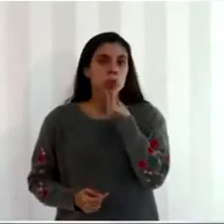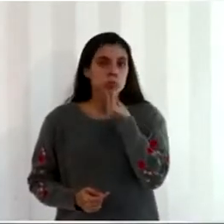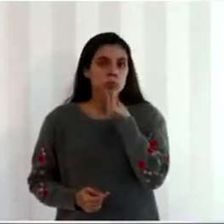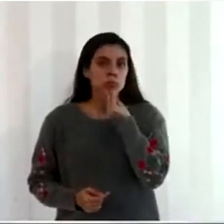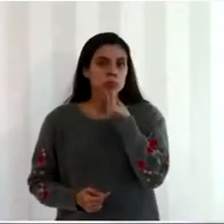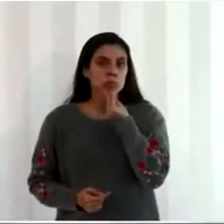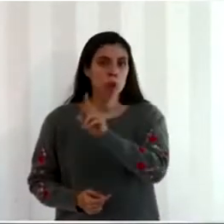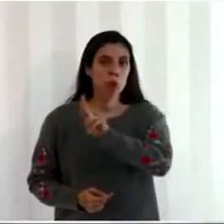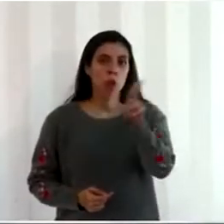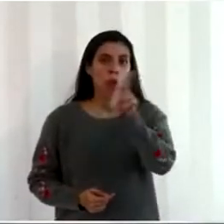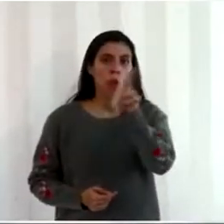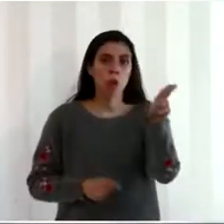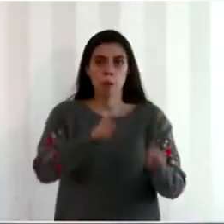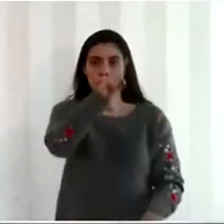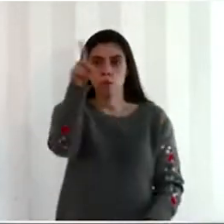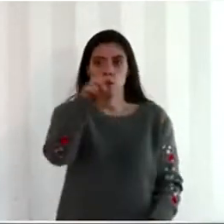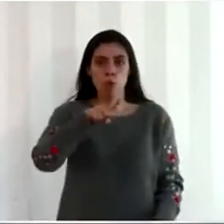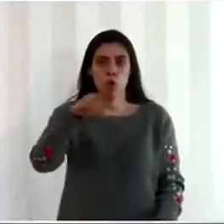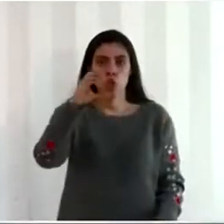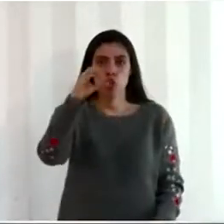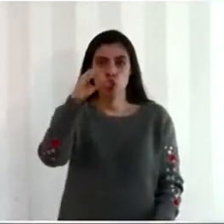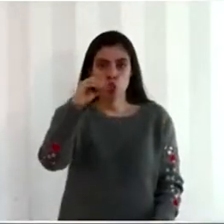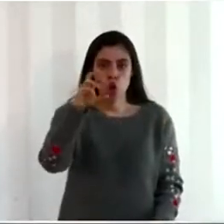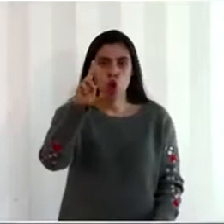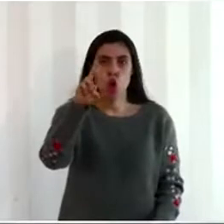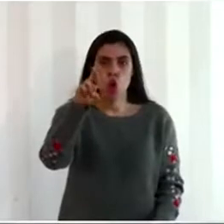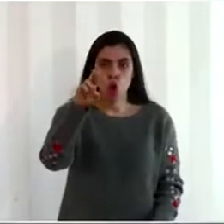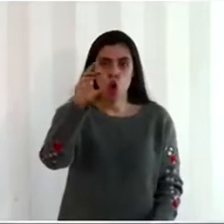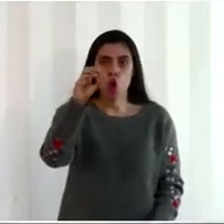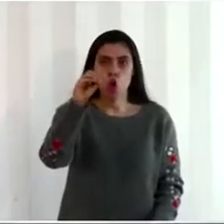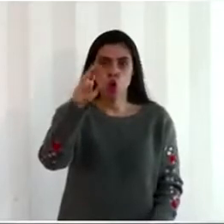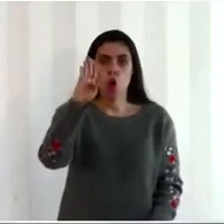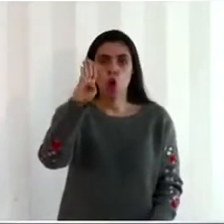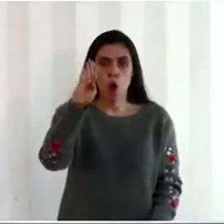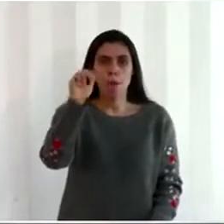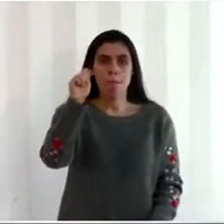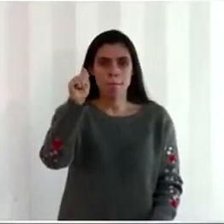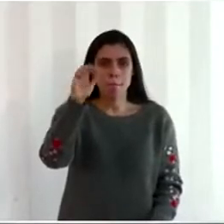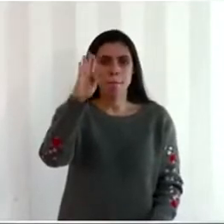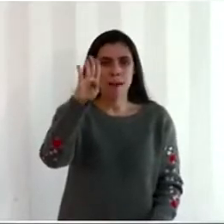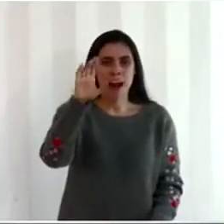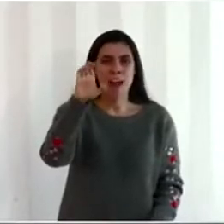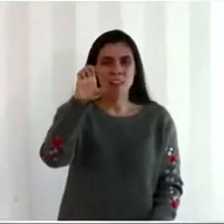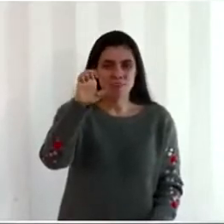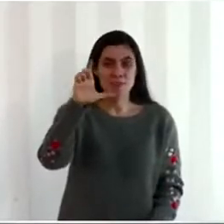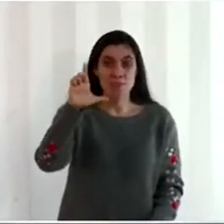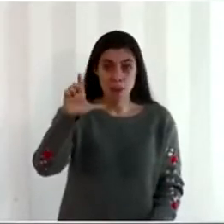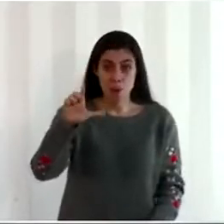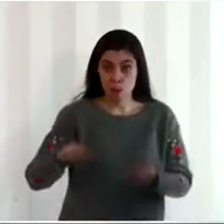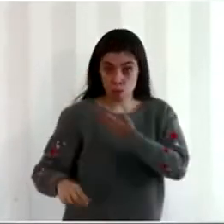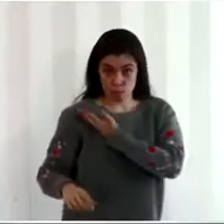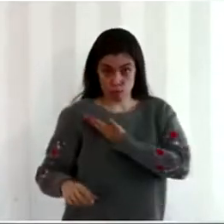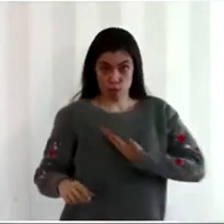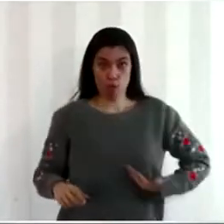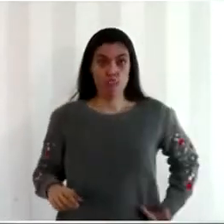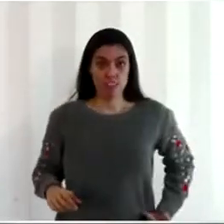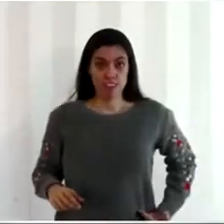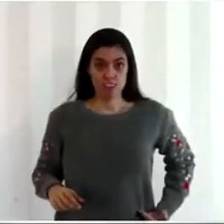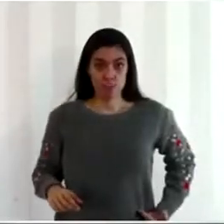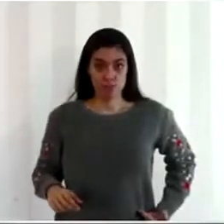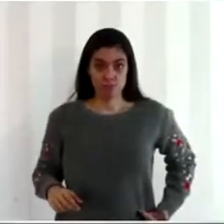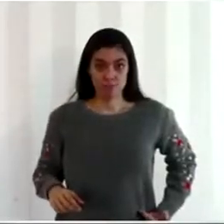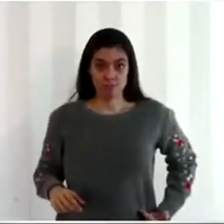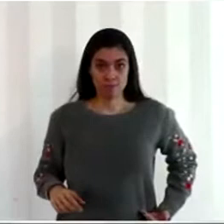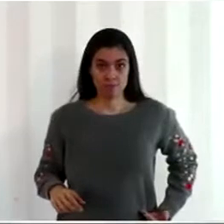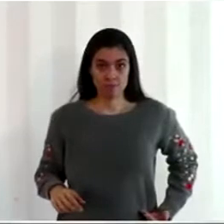Zorobabel, o governador de Judá. E no lado direito da sua folha, você desenhará uma cruz vazia.